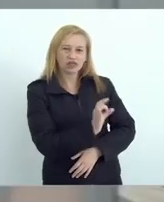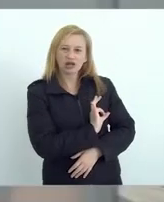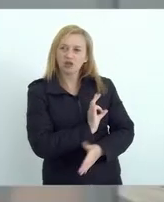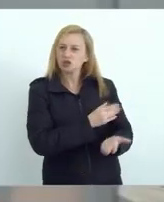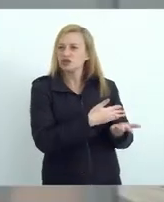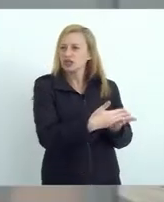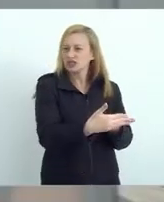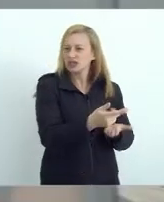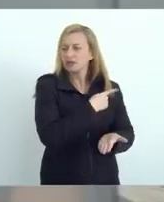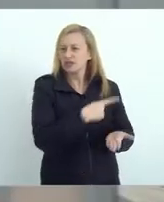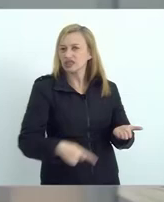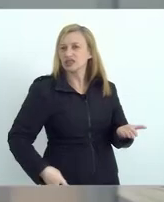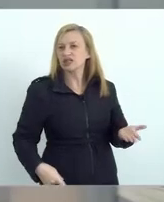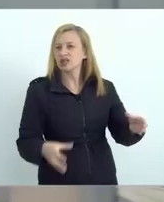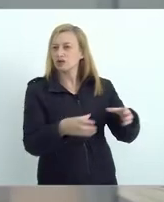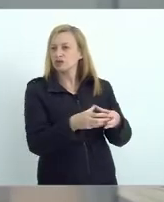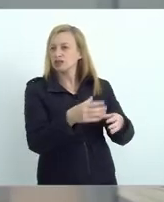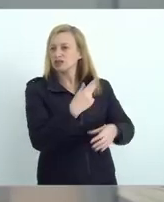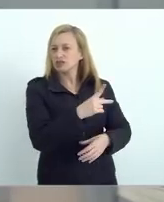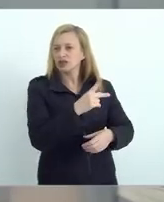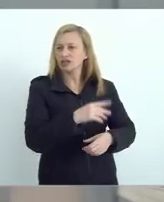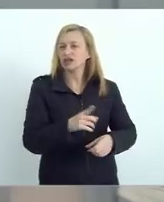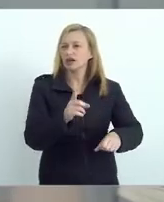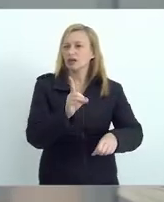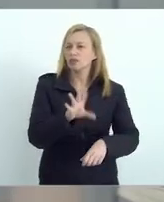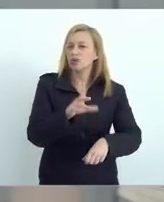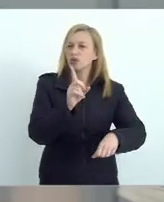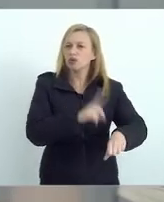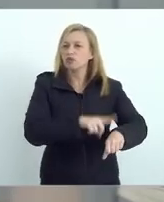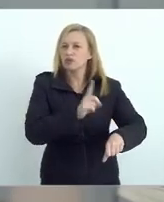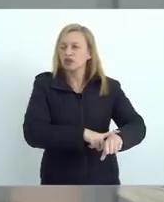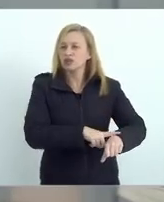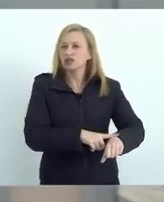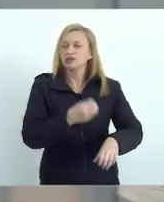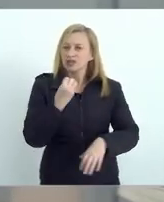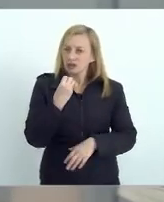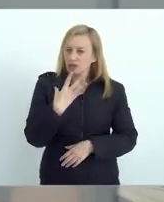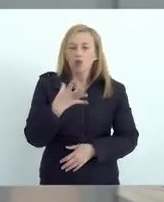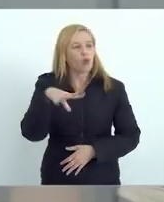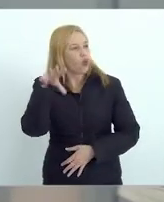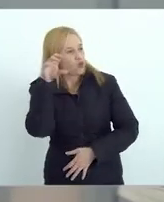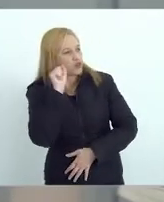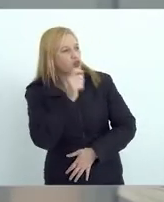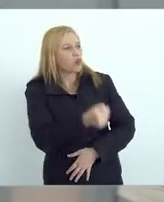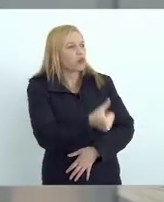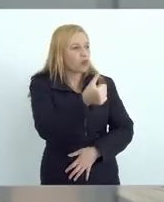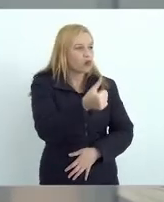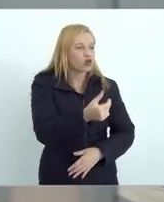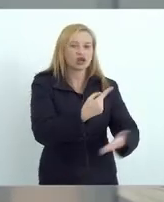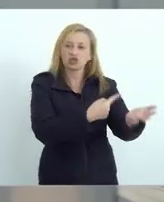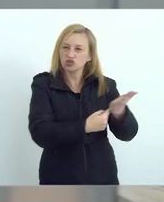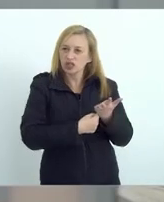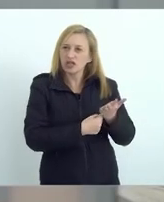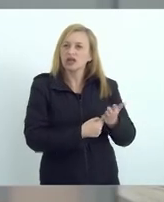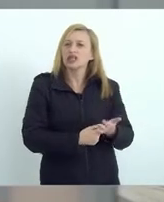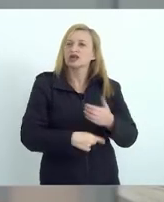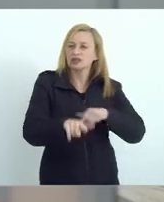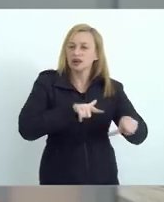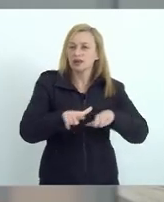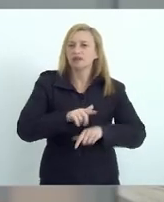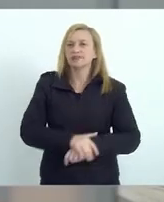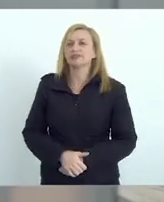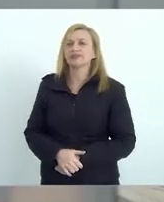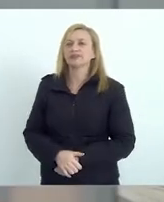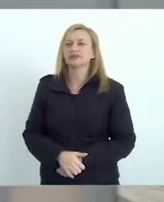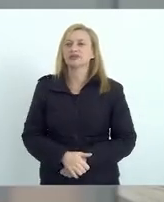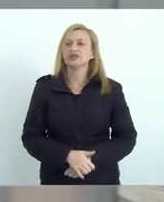que vai iniciar presidência de uma comissão que da casa daqui algum distante mas é sempre bom o Vila e tem nos ajudado muito nessa missão